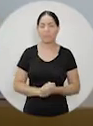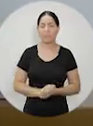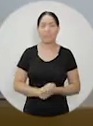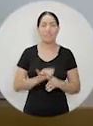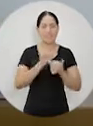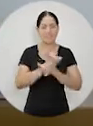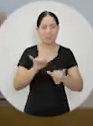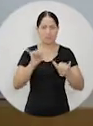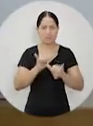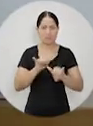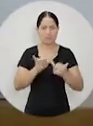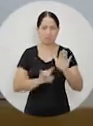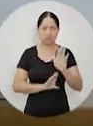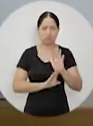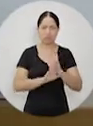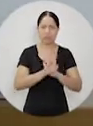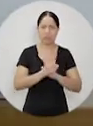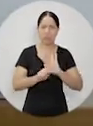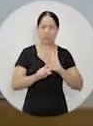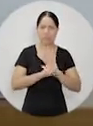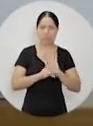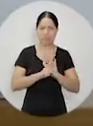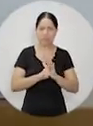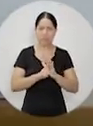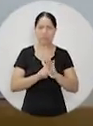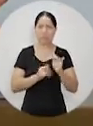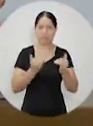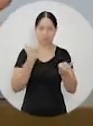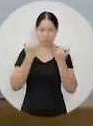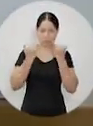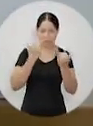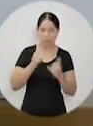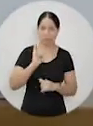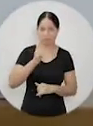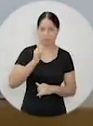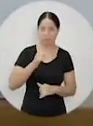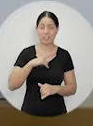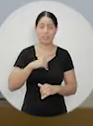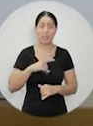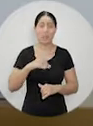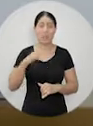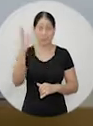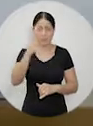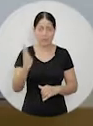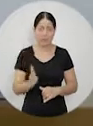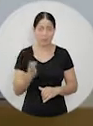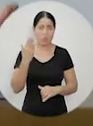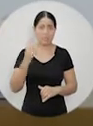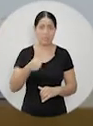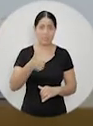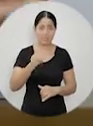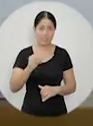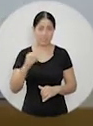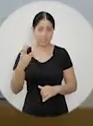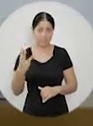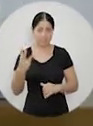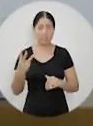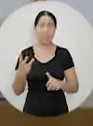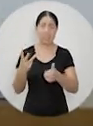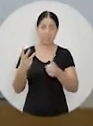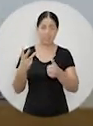citou aí de um levantamento da ONG Repórteres Sem Fronteiras que o Brasil caiu 3 posições. Estava em